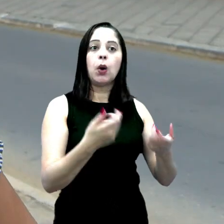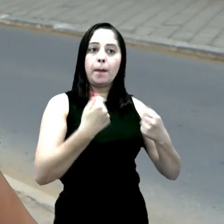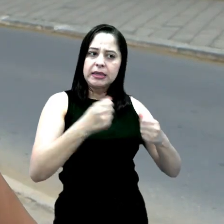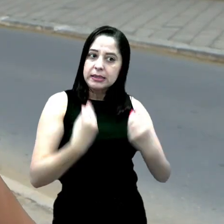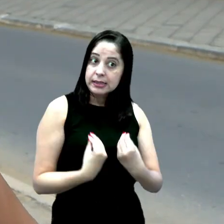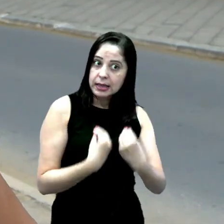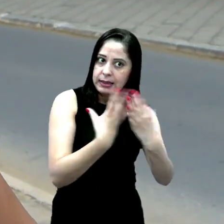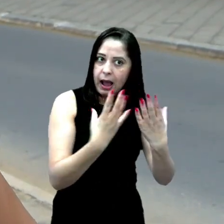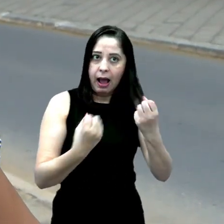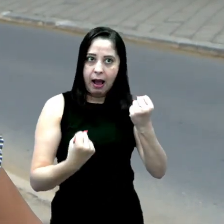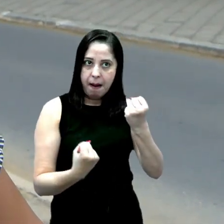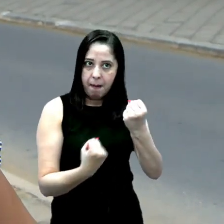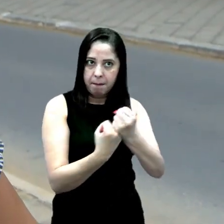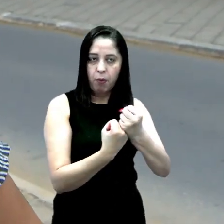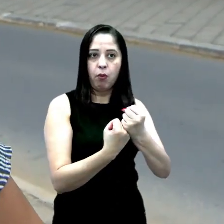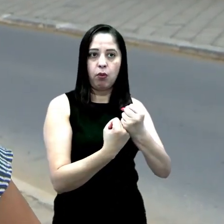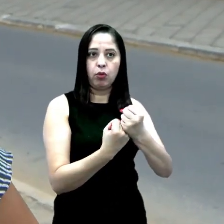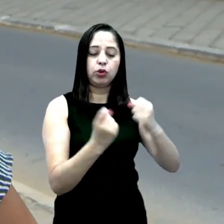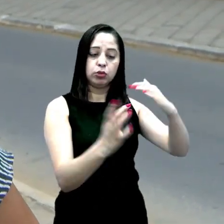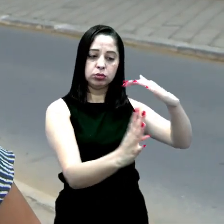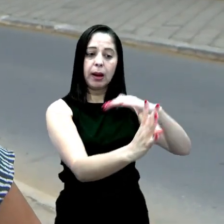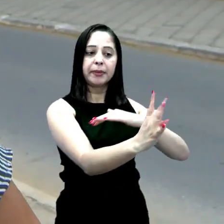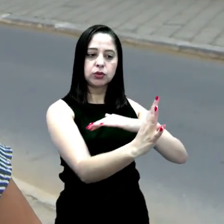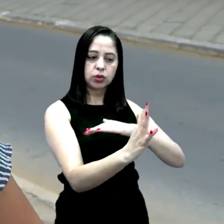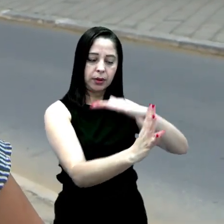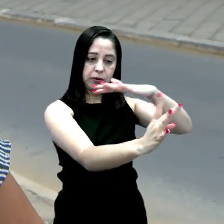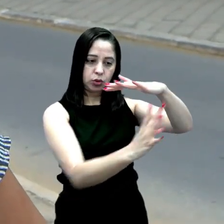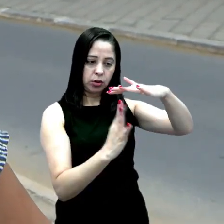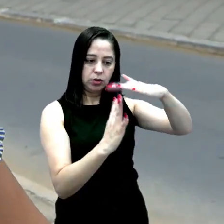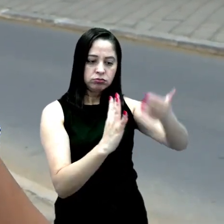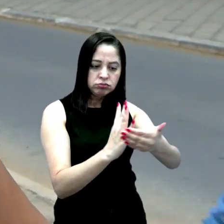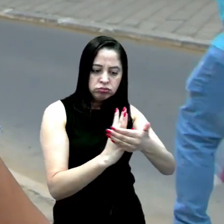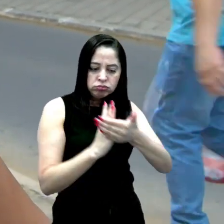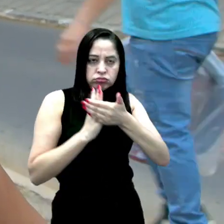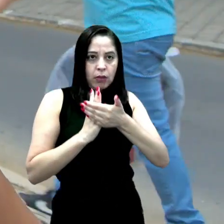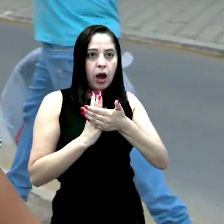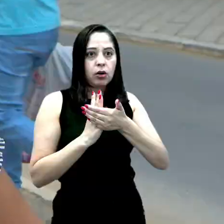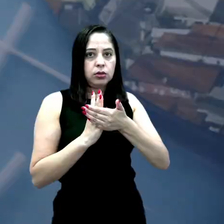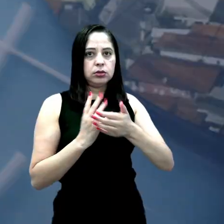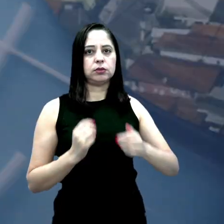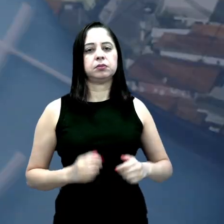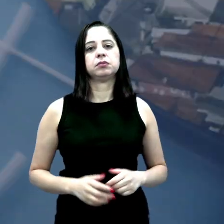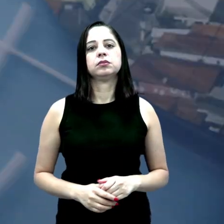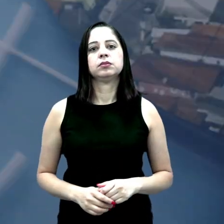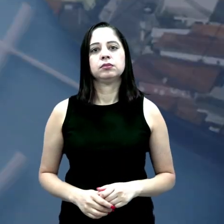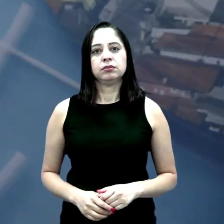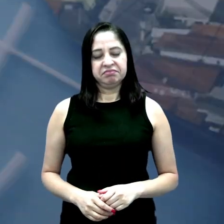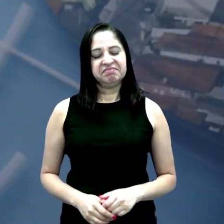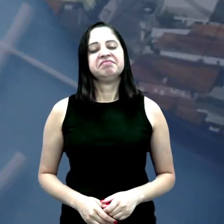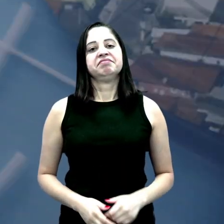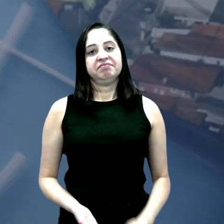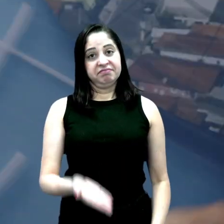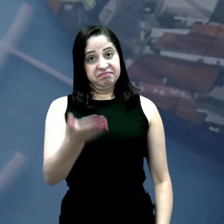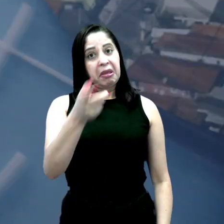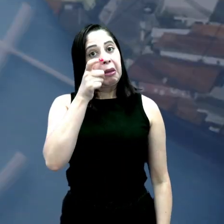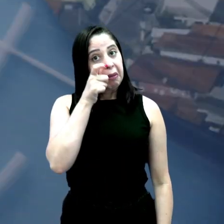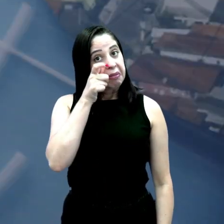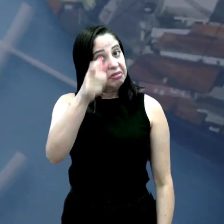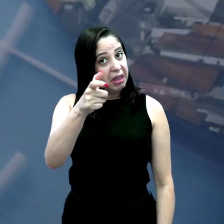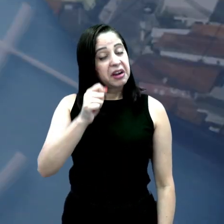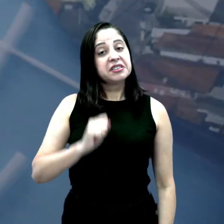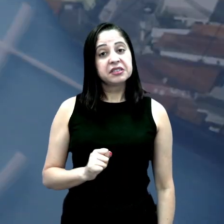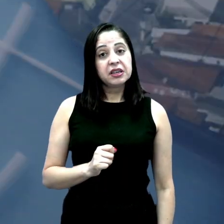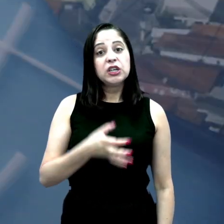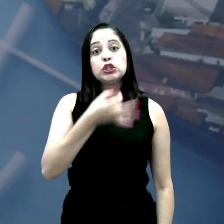dar um apoio, tem que receber essas pessoas, mas tem que ter uma infraestrutura para recebê-las. Tá, então interessante, né, a